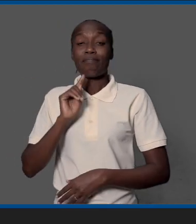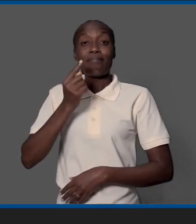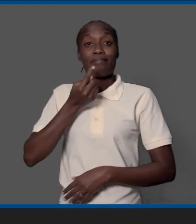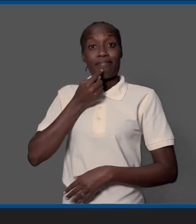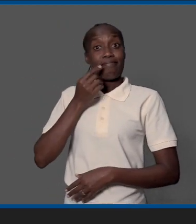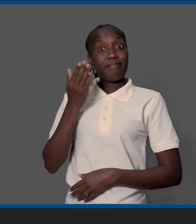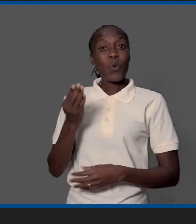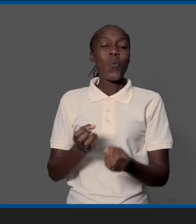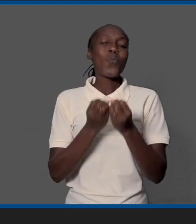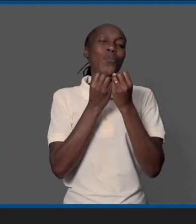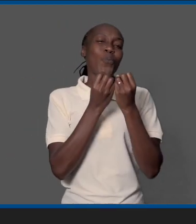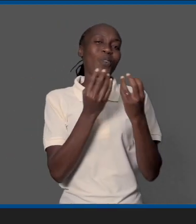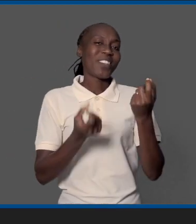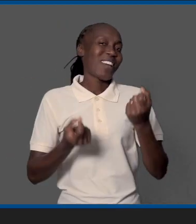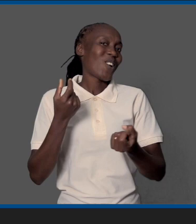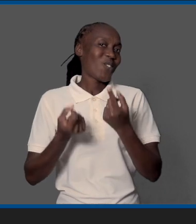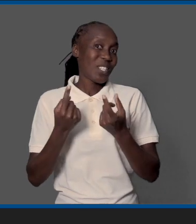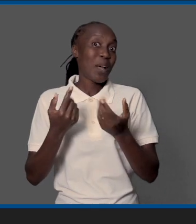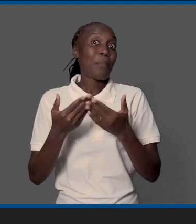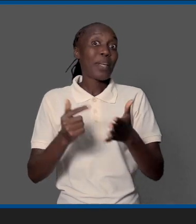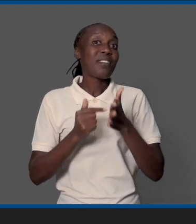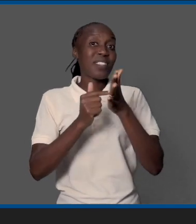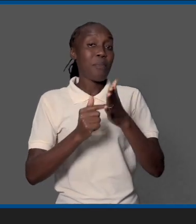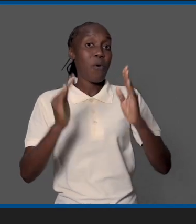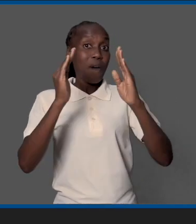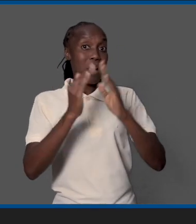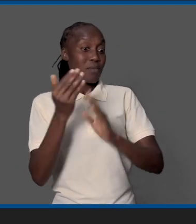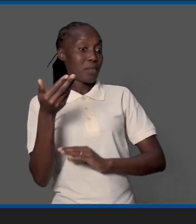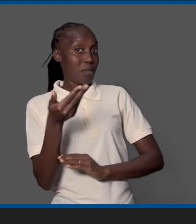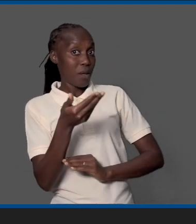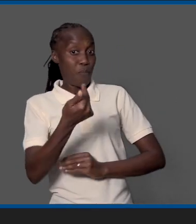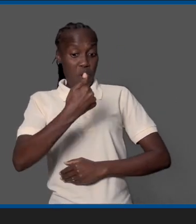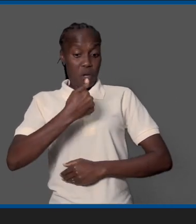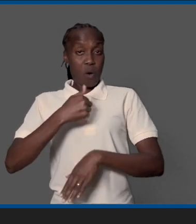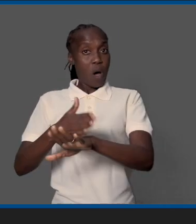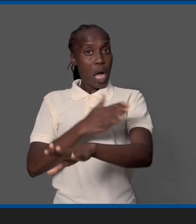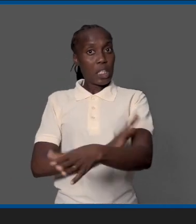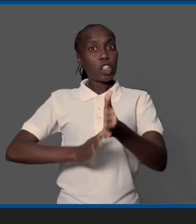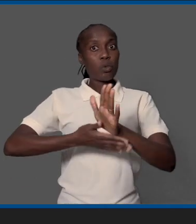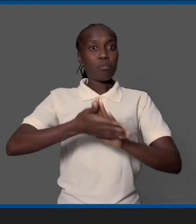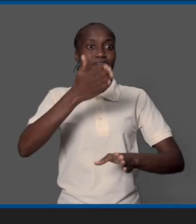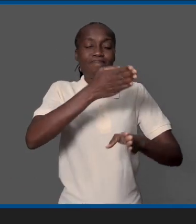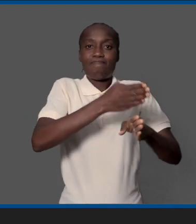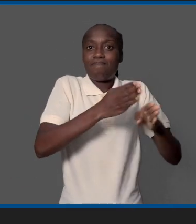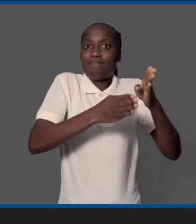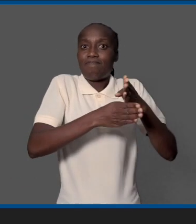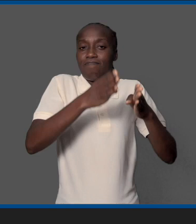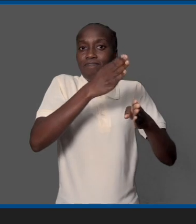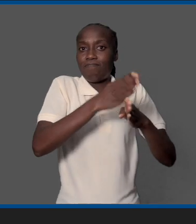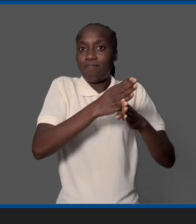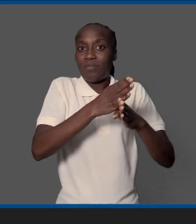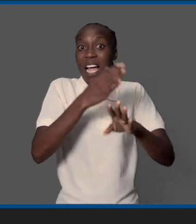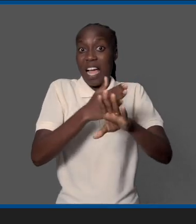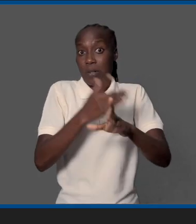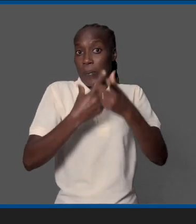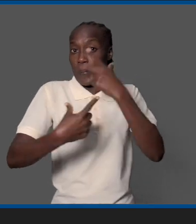Muita coisa. Porque, por exemplo, essa casa, quando eu comecei, quando eu vim da África